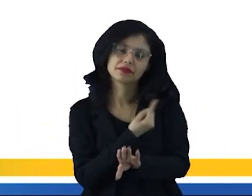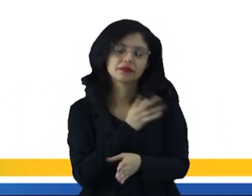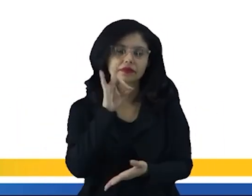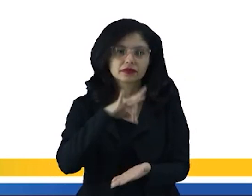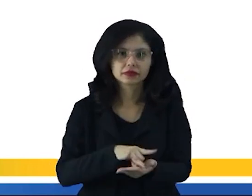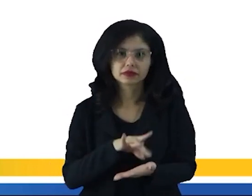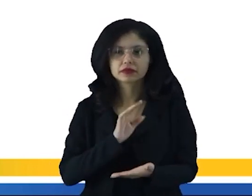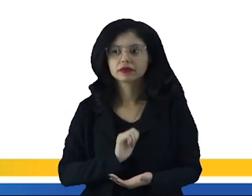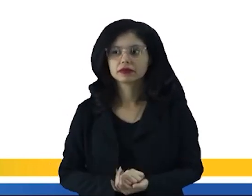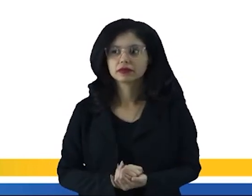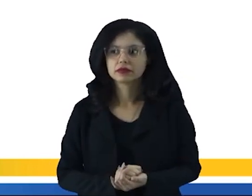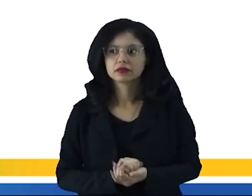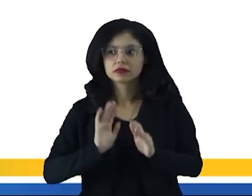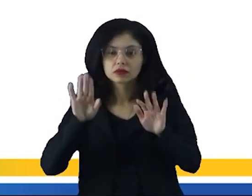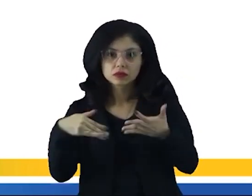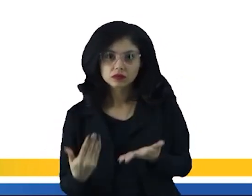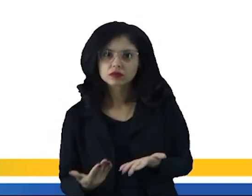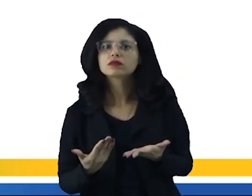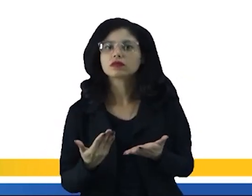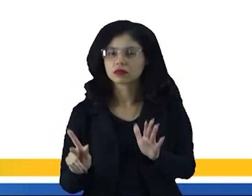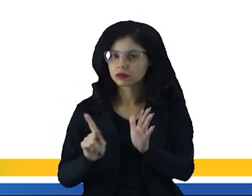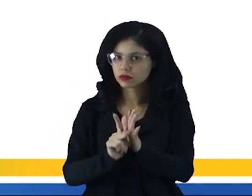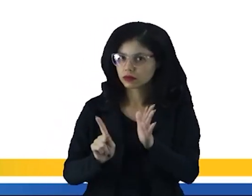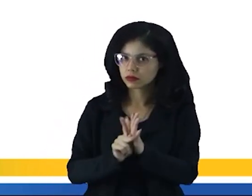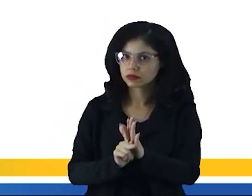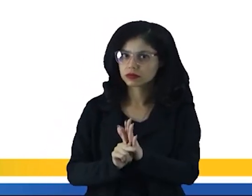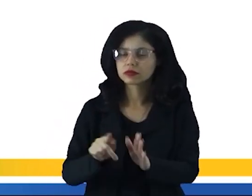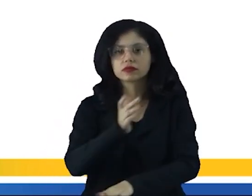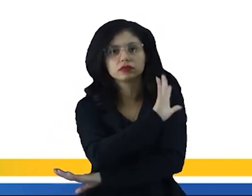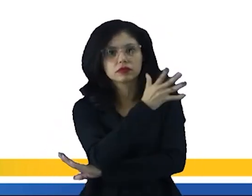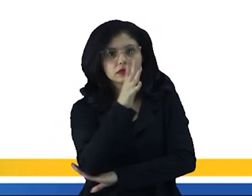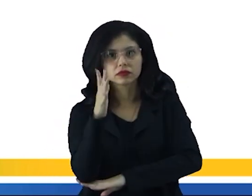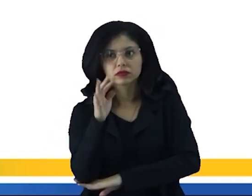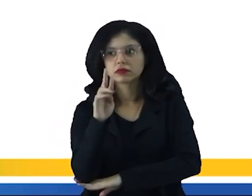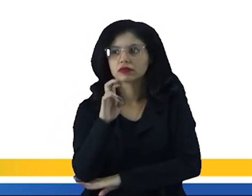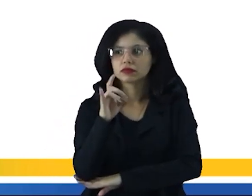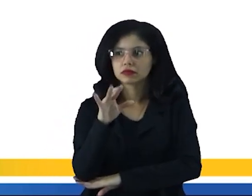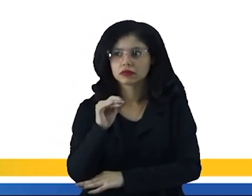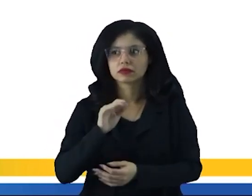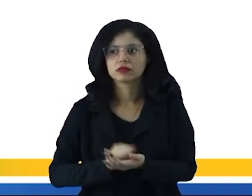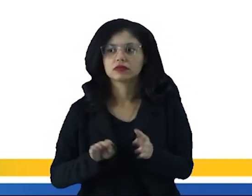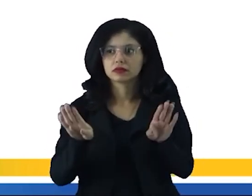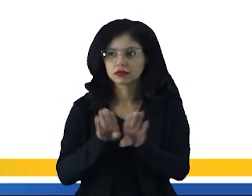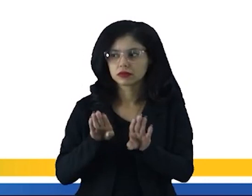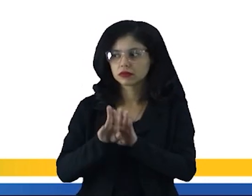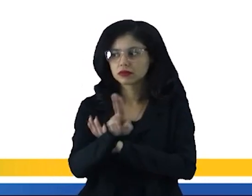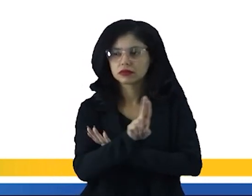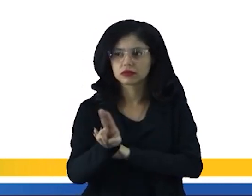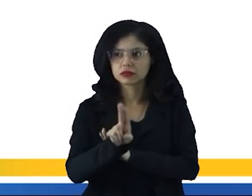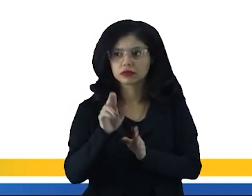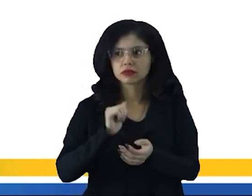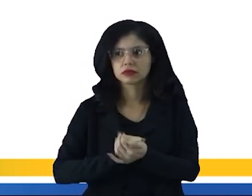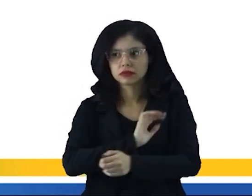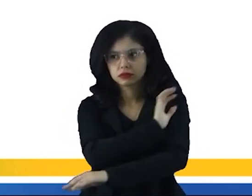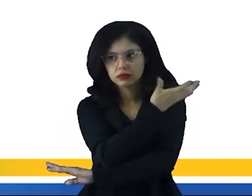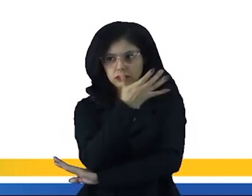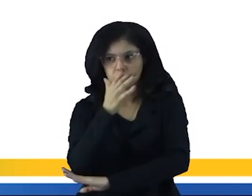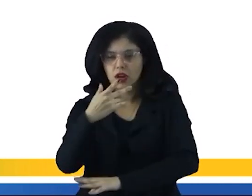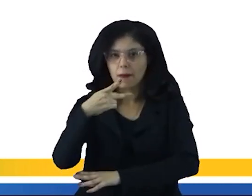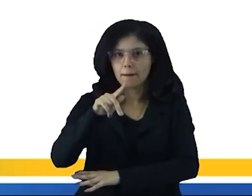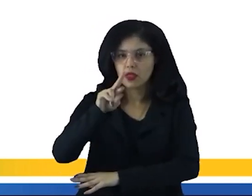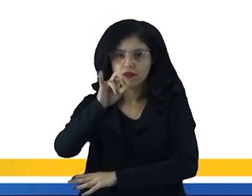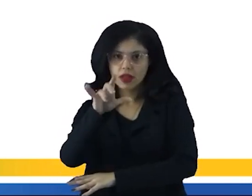realidade. O tipo de vegetação denominado floresta tropical ou equatorial, também chamado de floresta